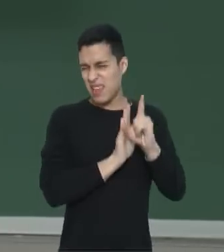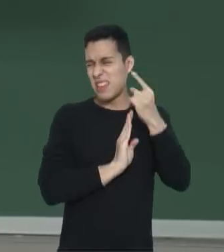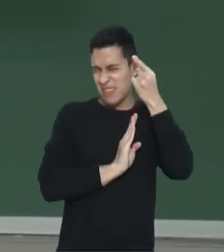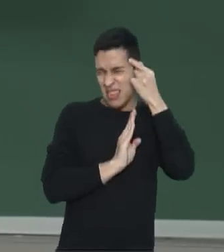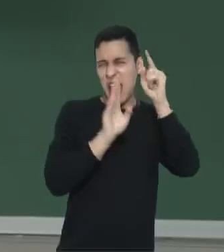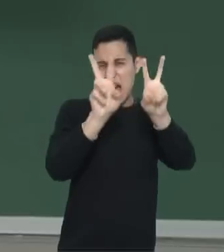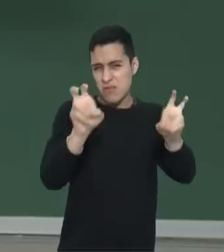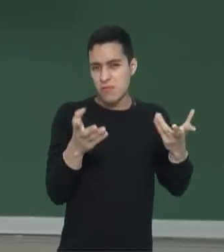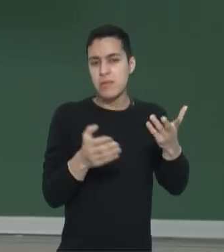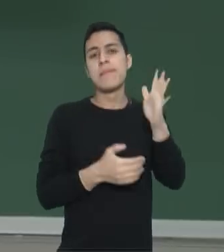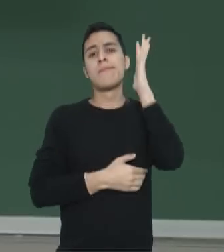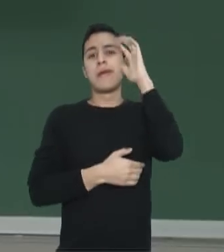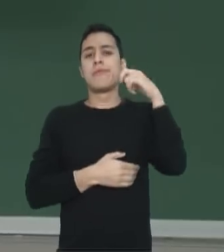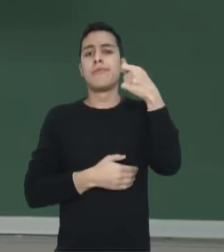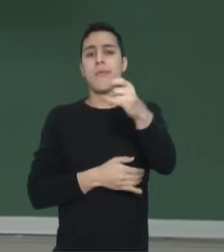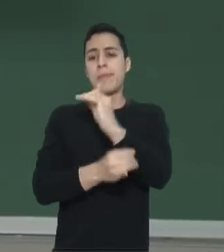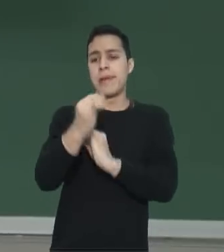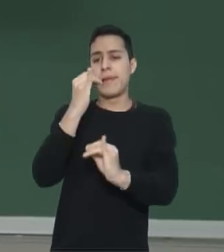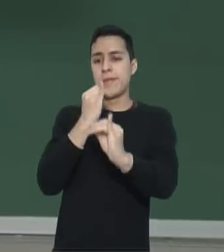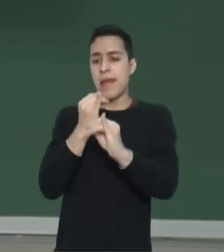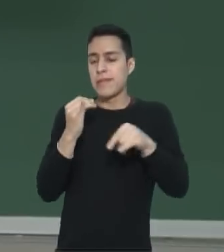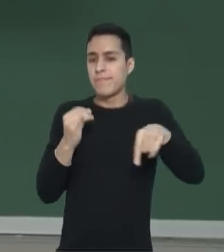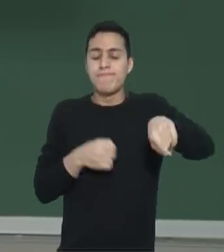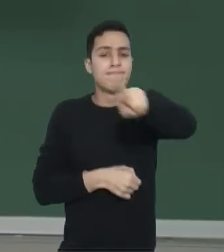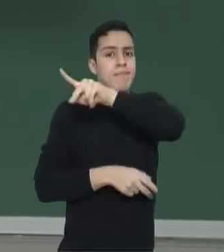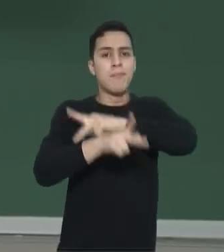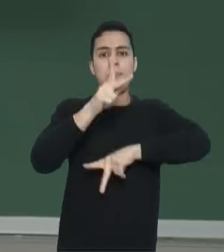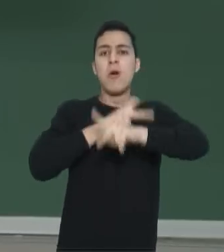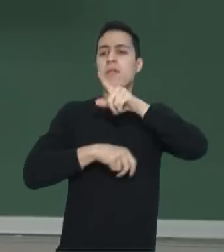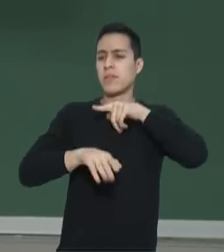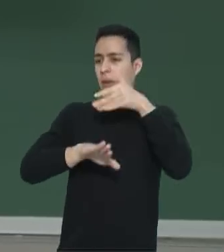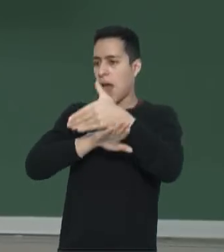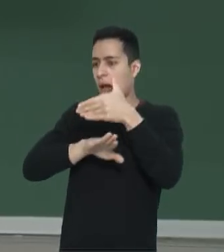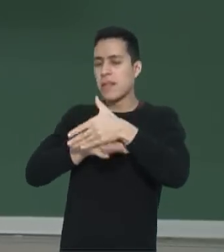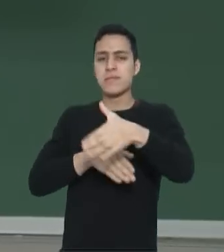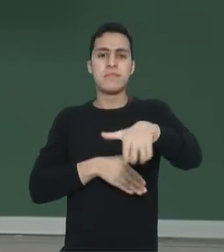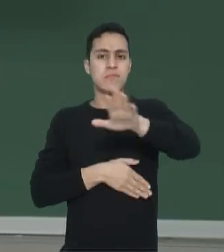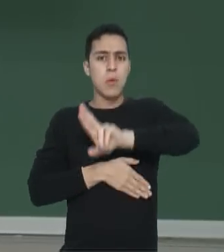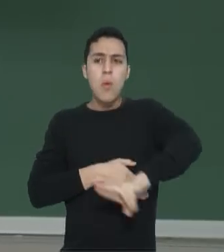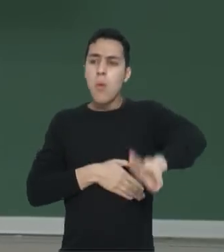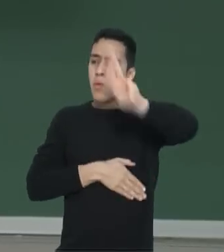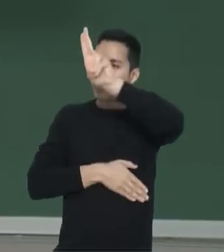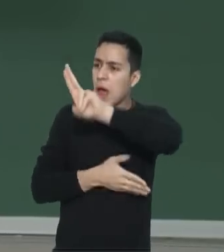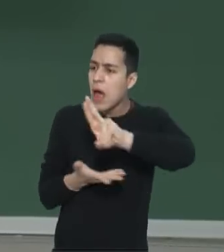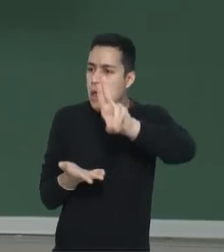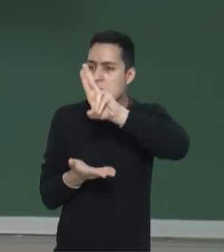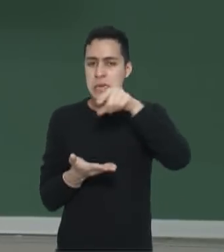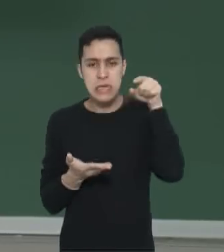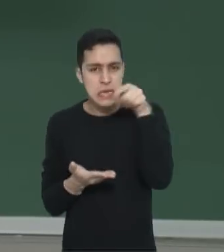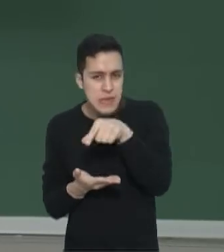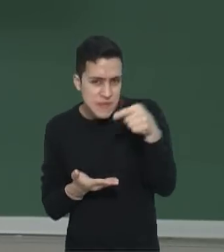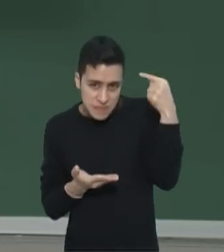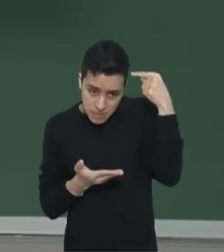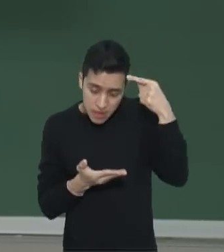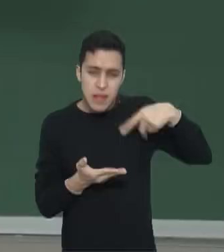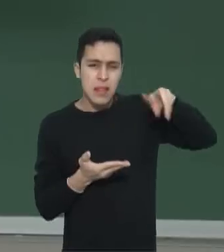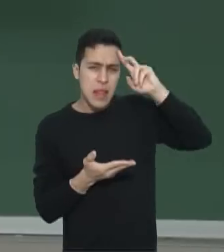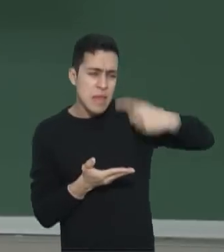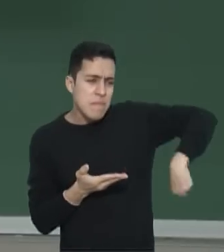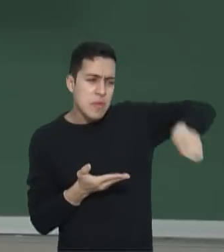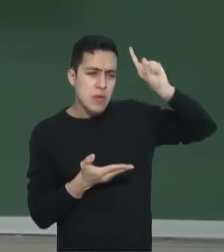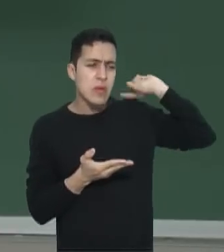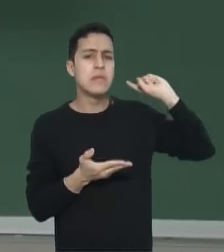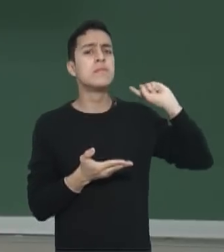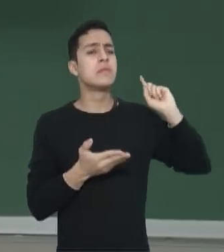certo? Ainda mais na internet, que é algo que a maioria da população tem acesso, utiliza. Então, foi uma situação bem polêmica